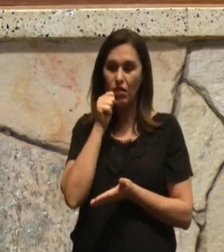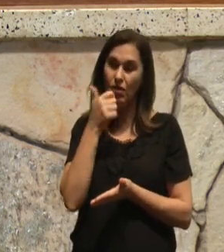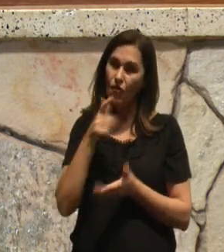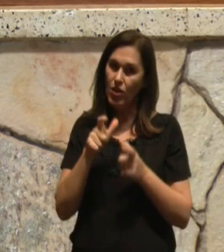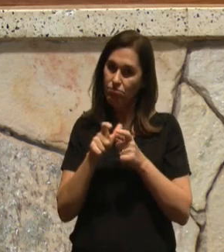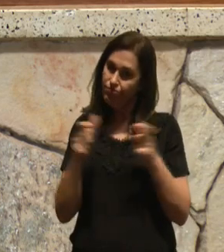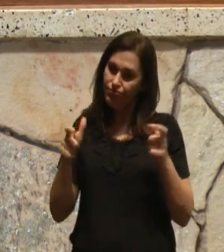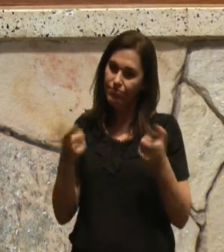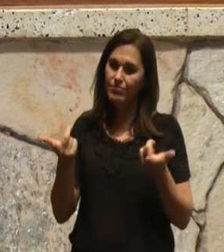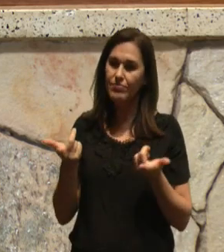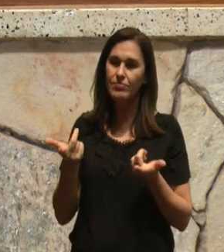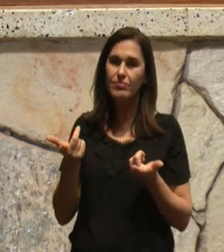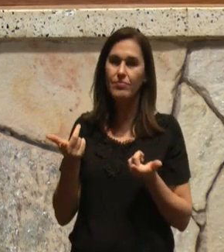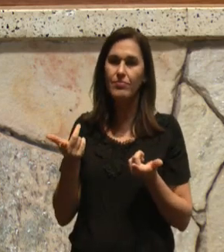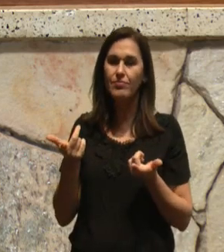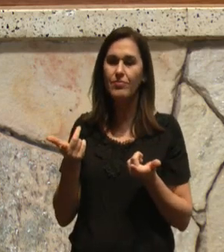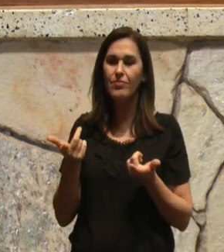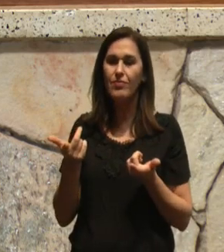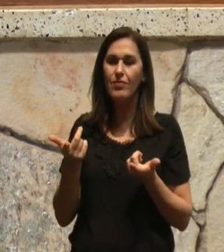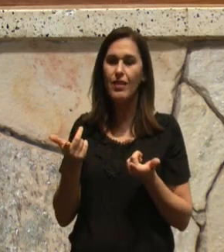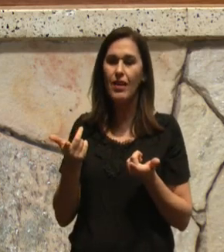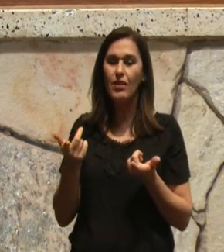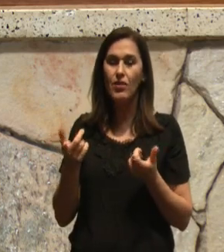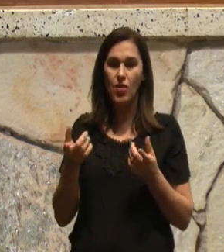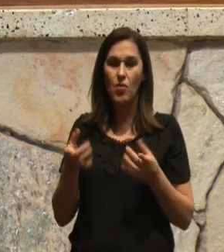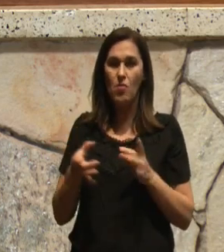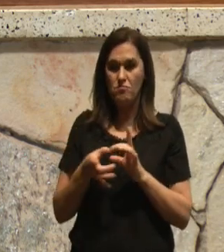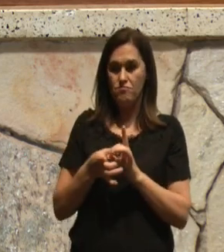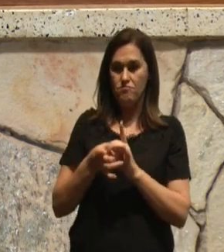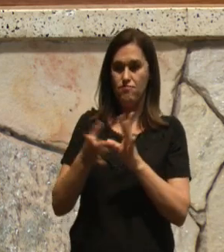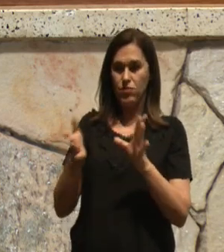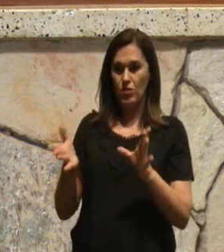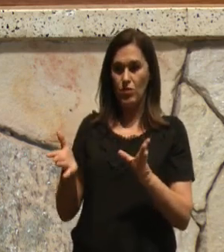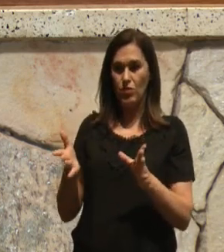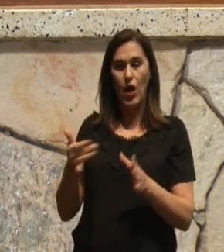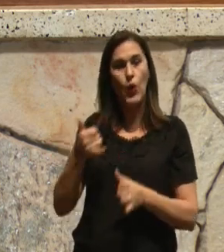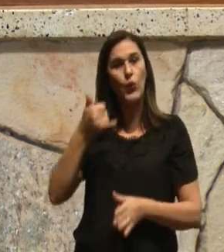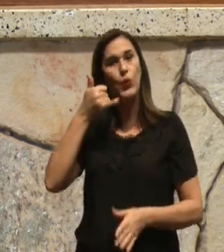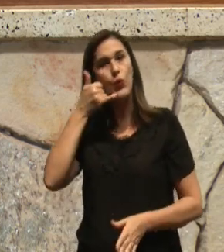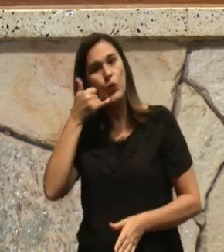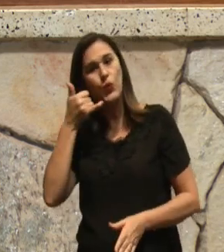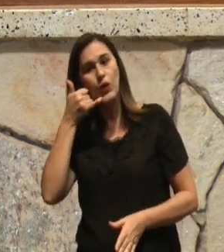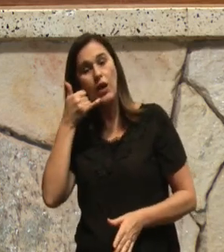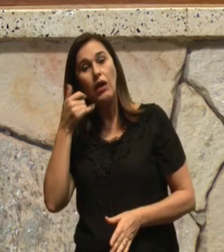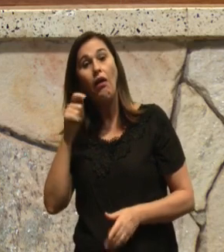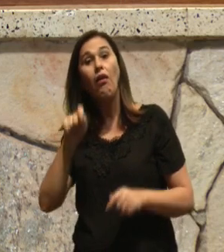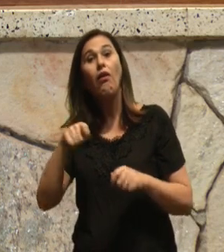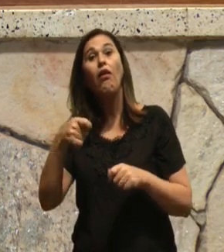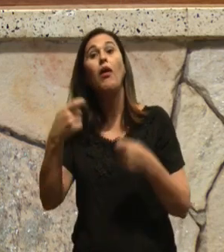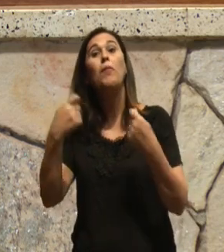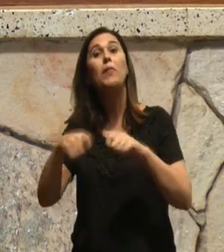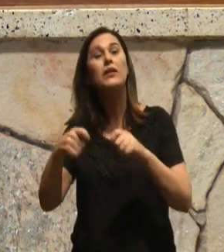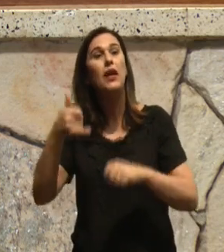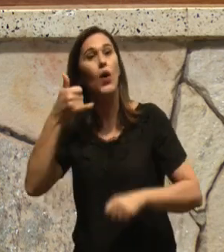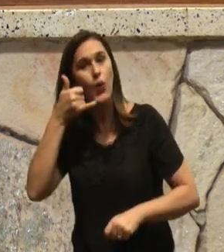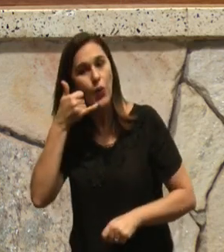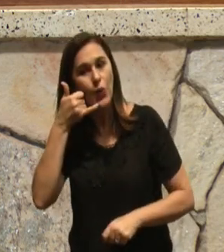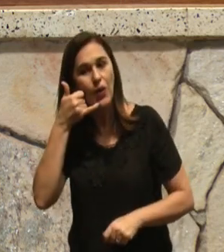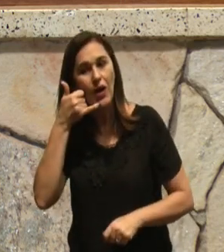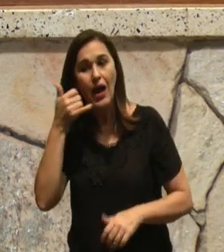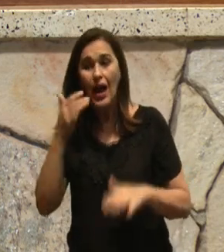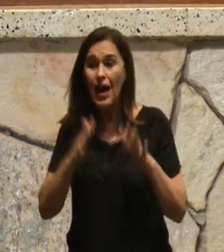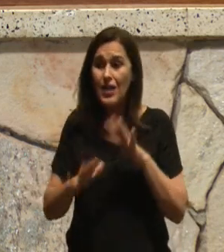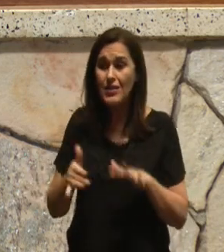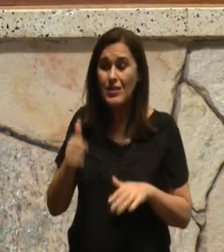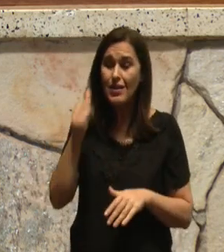um pouco, onde nós vamos nos disponibilizar para atender os telefonemas de quem precisar. Porque muitas vezes